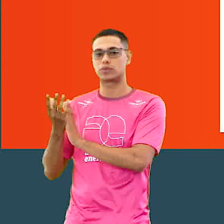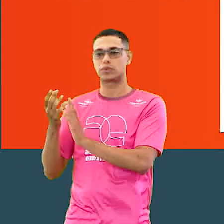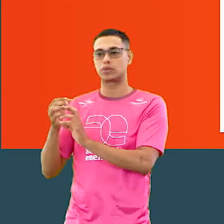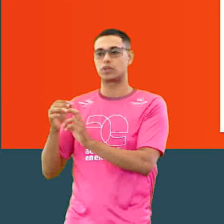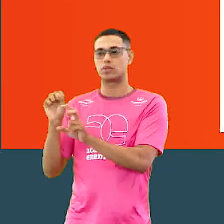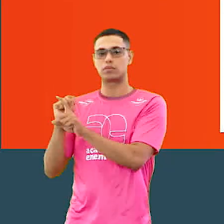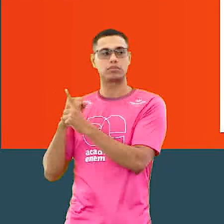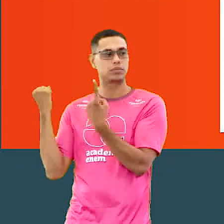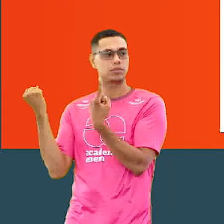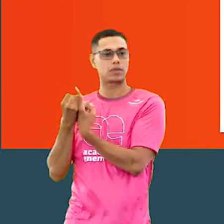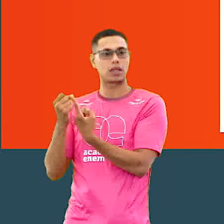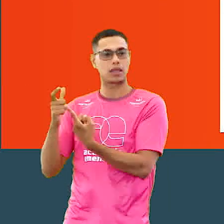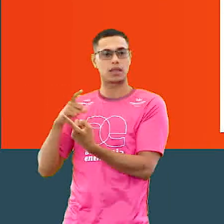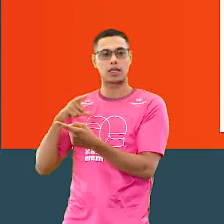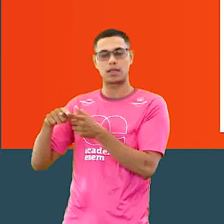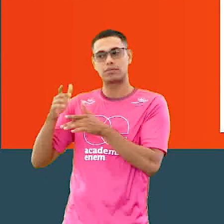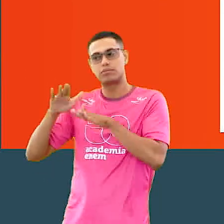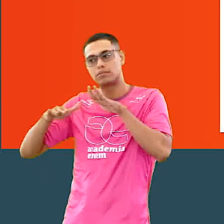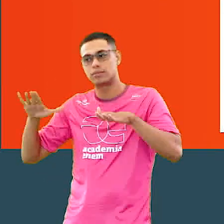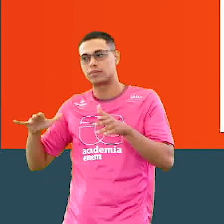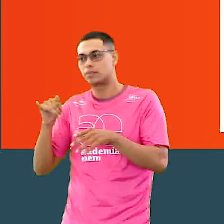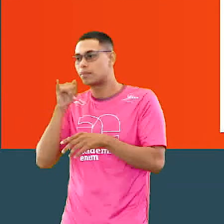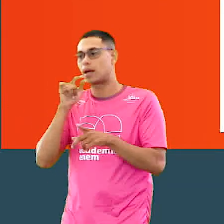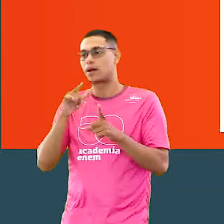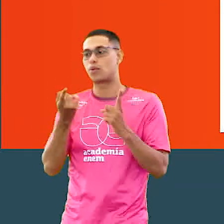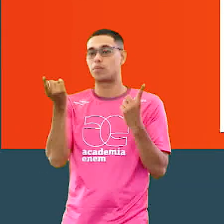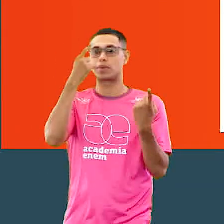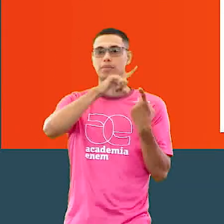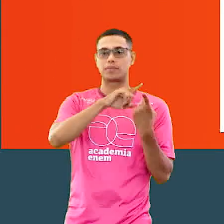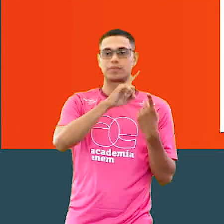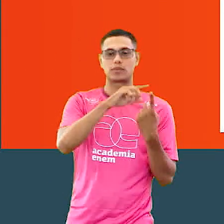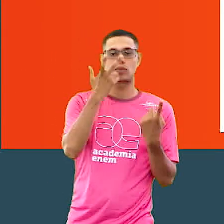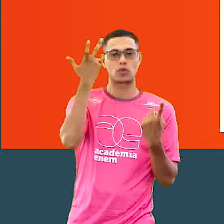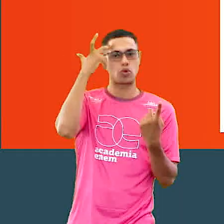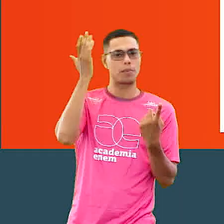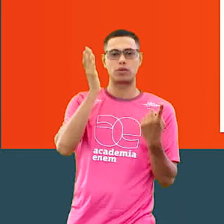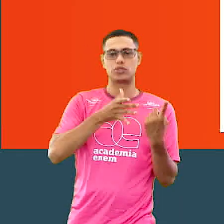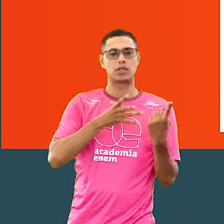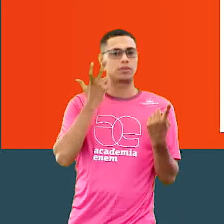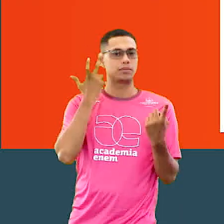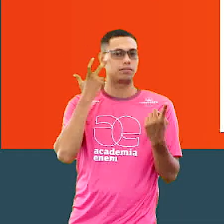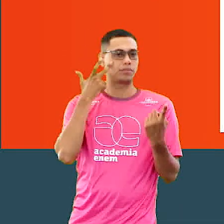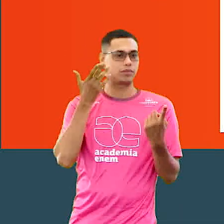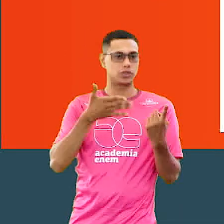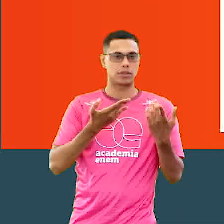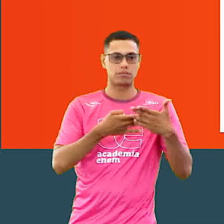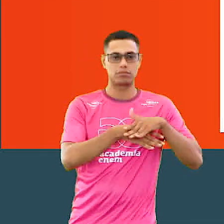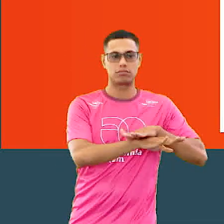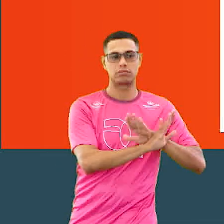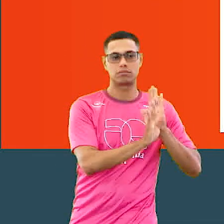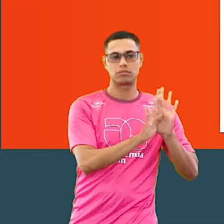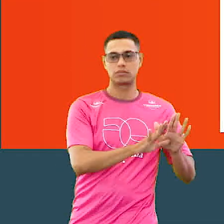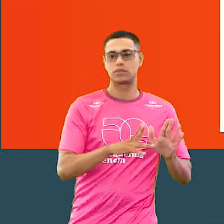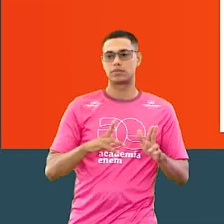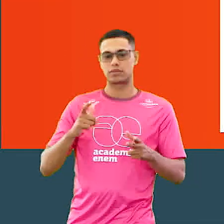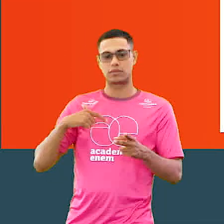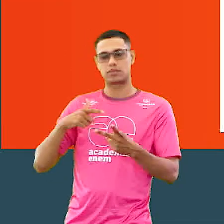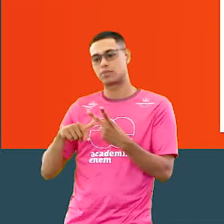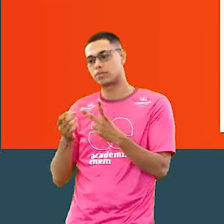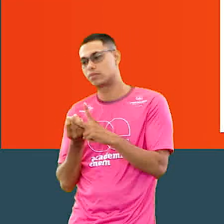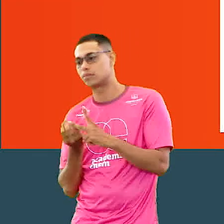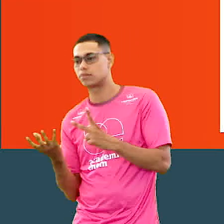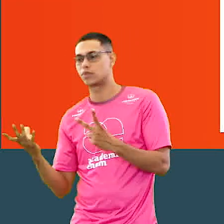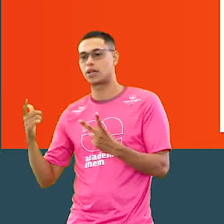critérios diferentes. E o FIES normal? O FIES normal é o que já era. Esse nome não existe, tá? Fui eu que eu